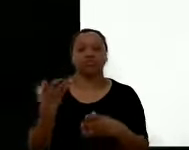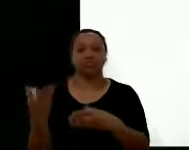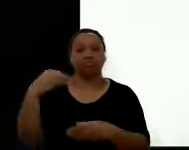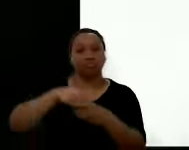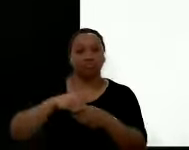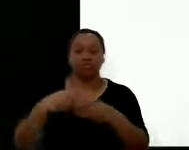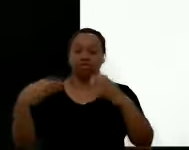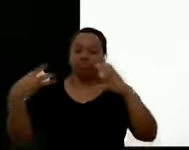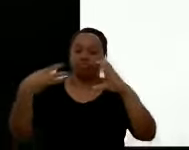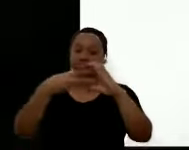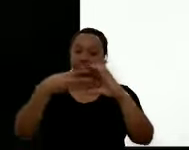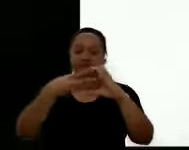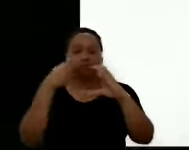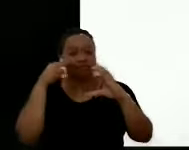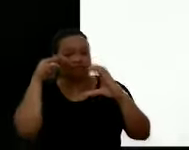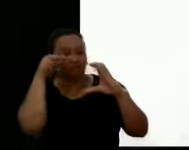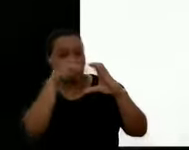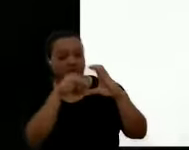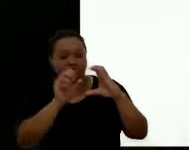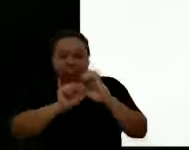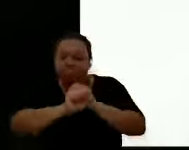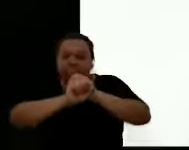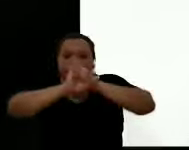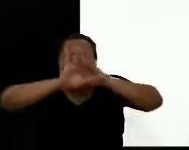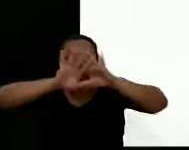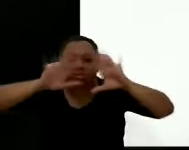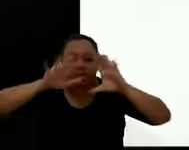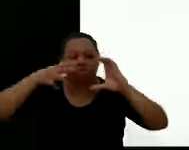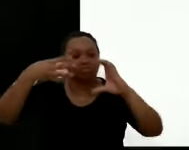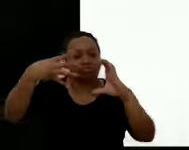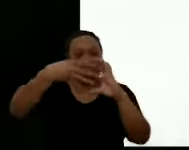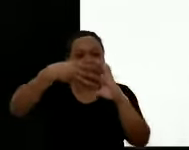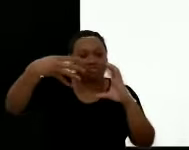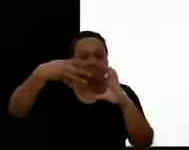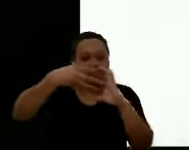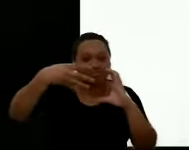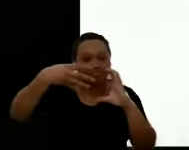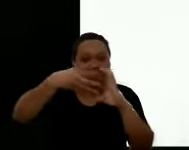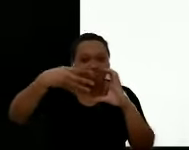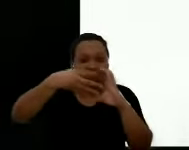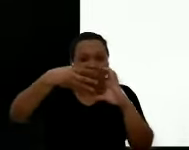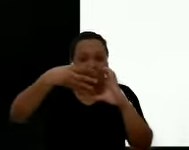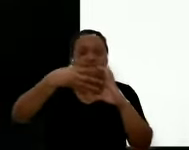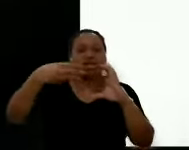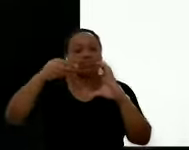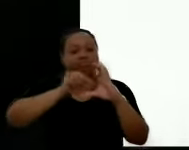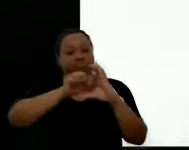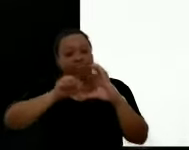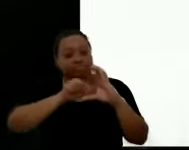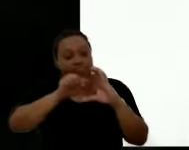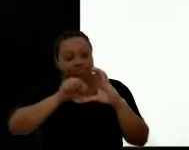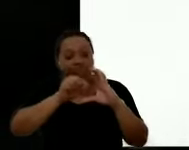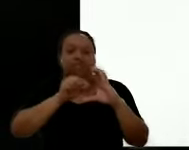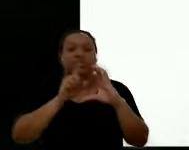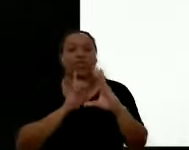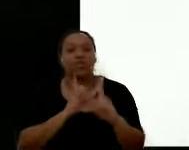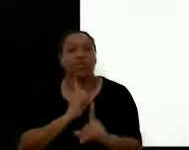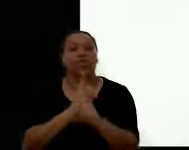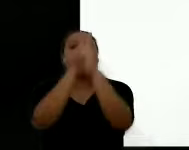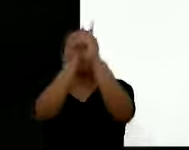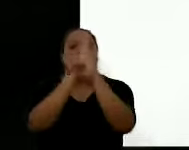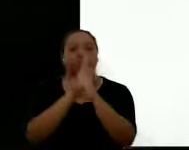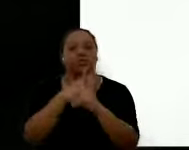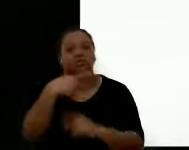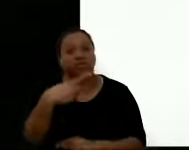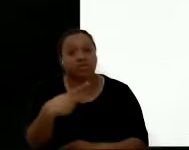célula eucariótica em intérfase deixa ver claramente o citoplasma e o núcleo.